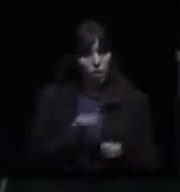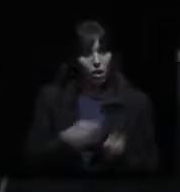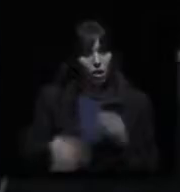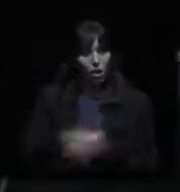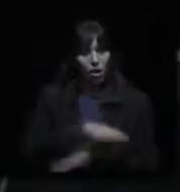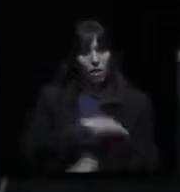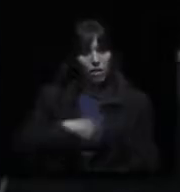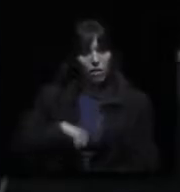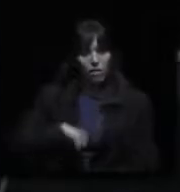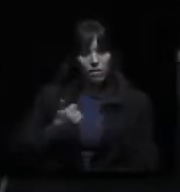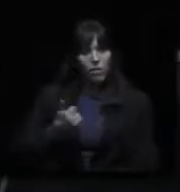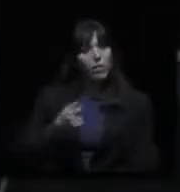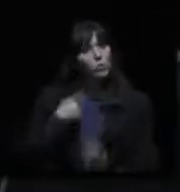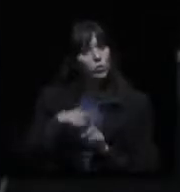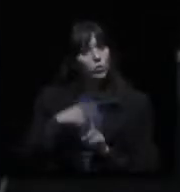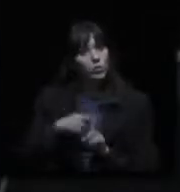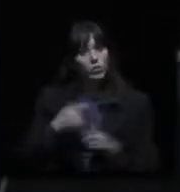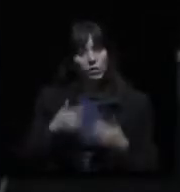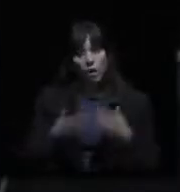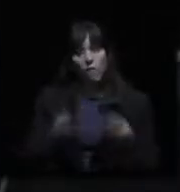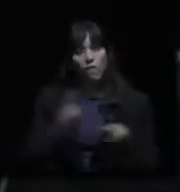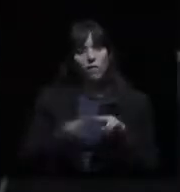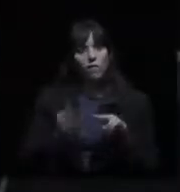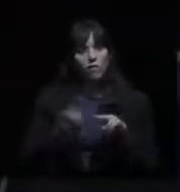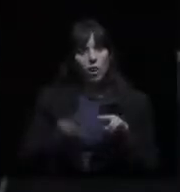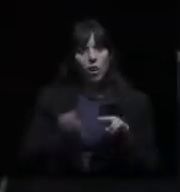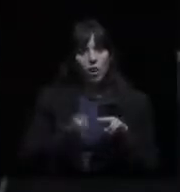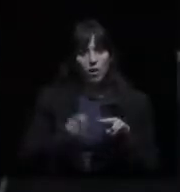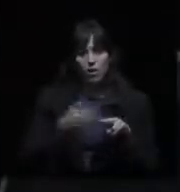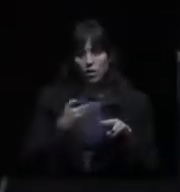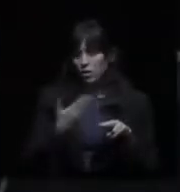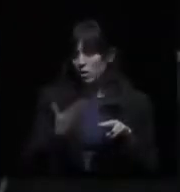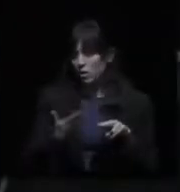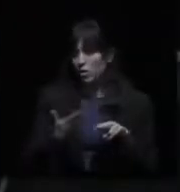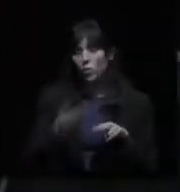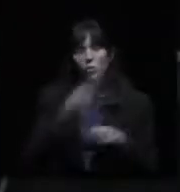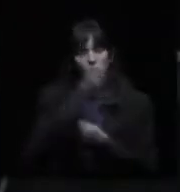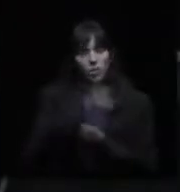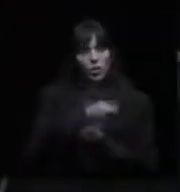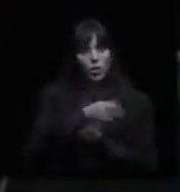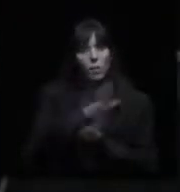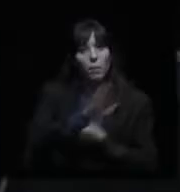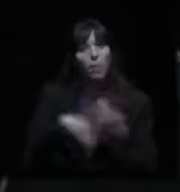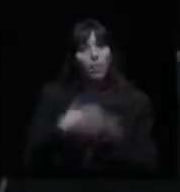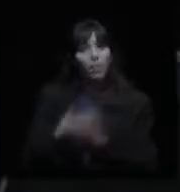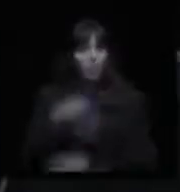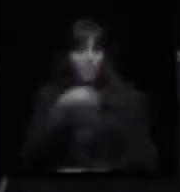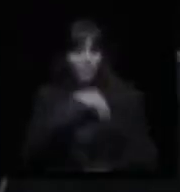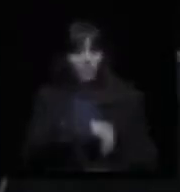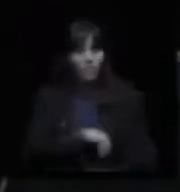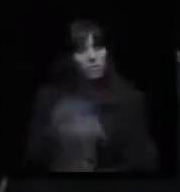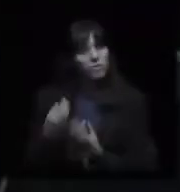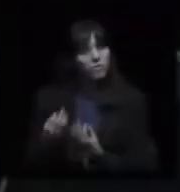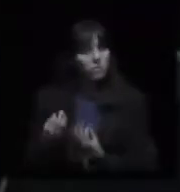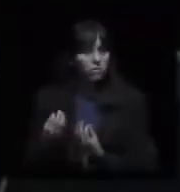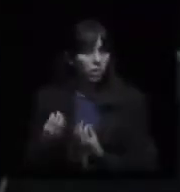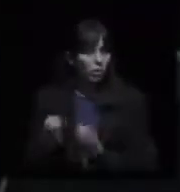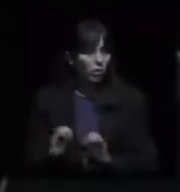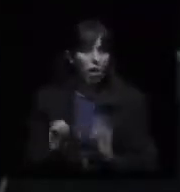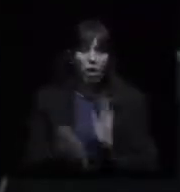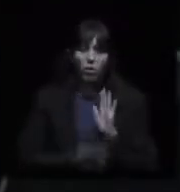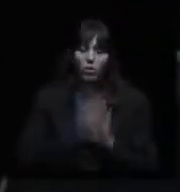ser positiva a abertura de 71 vagas para jardineiros, mas sem a devida valorização salarial e das condições de